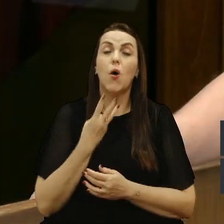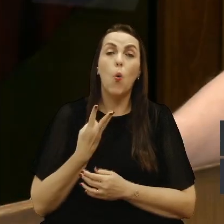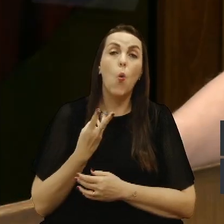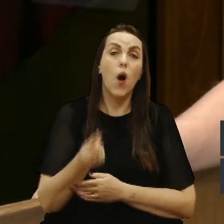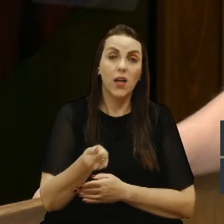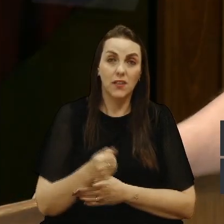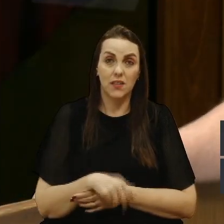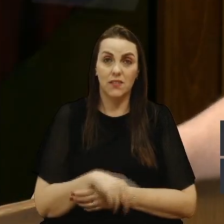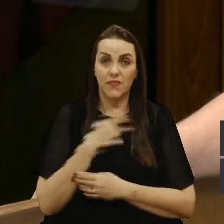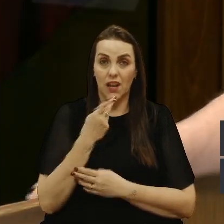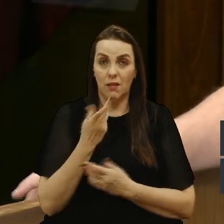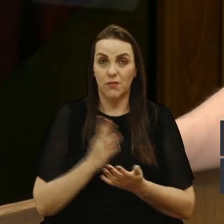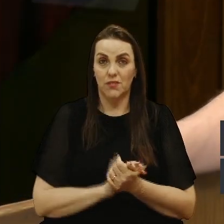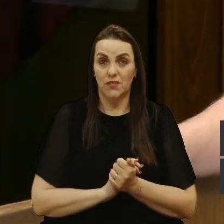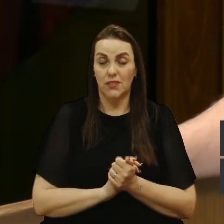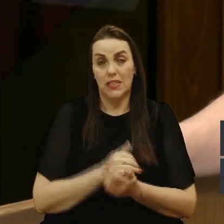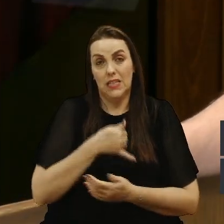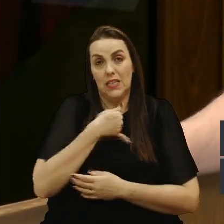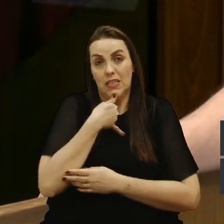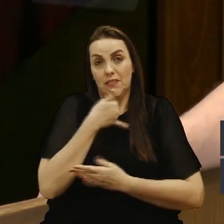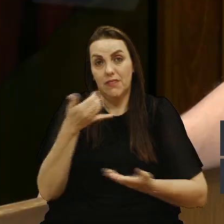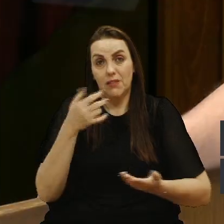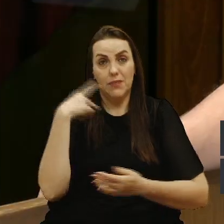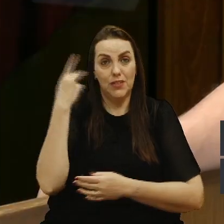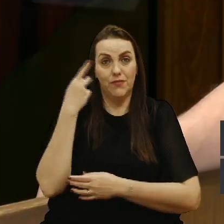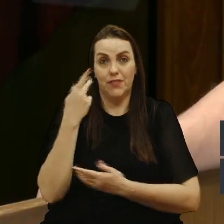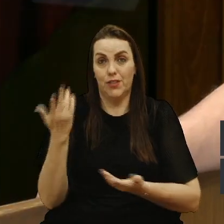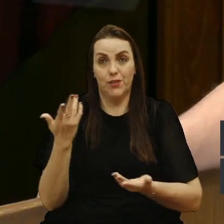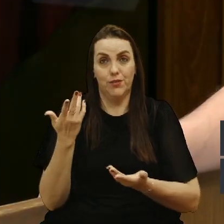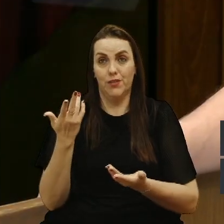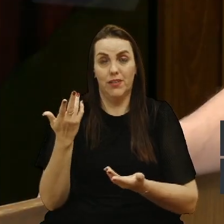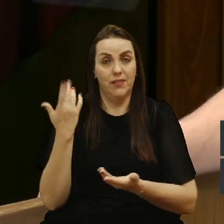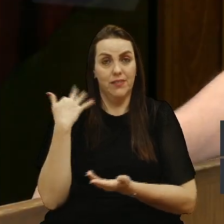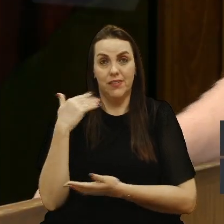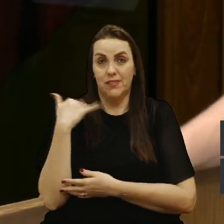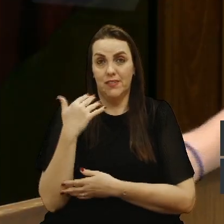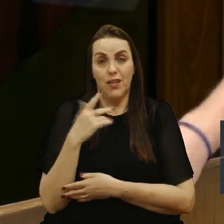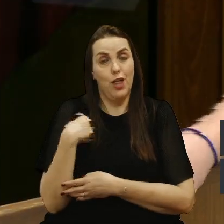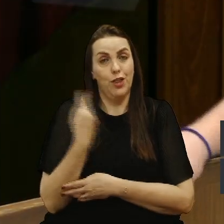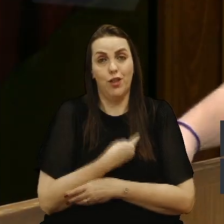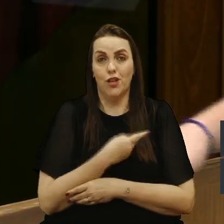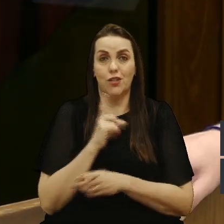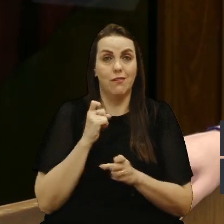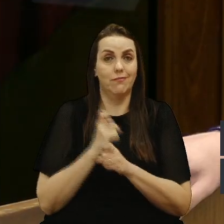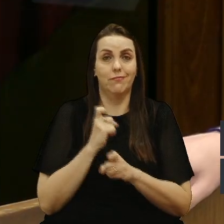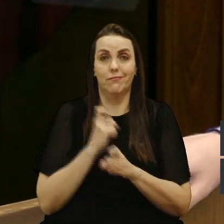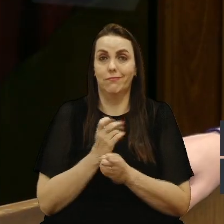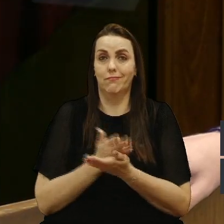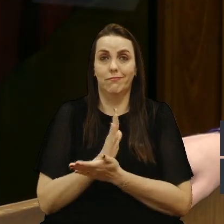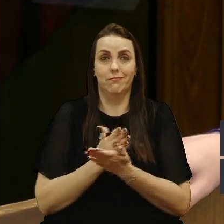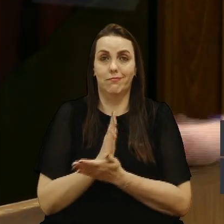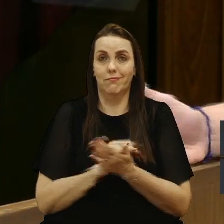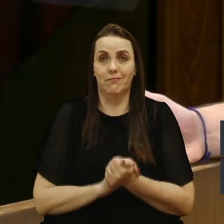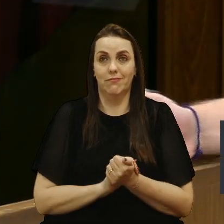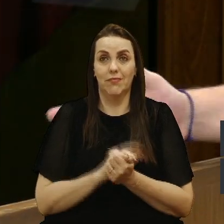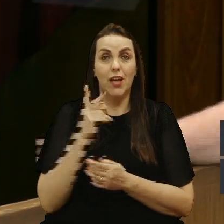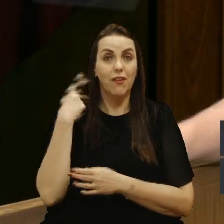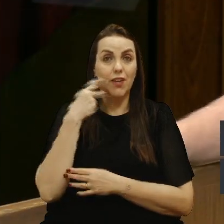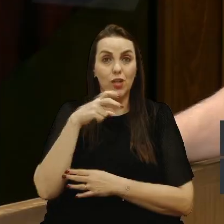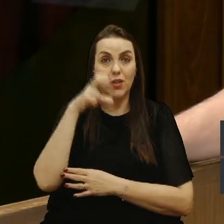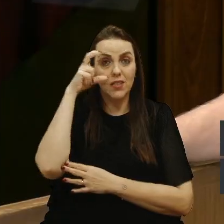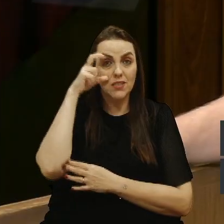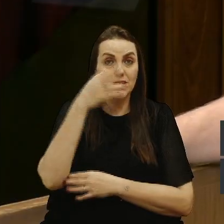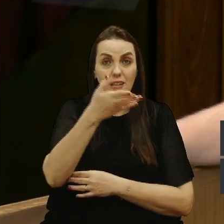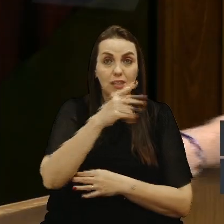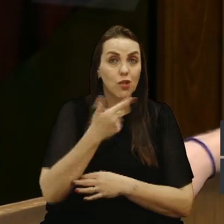vezes nós falamos? E, infelizmente, vereadora Andressa, as pessoas acham que nós estamos aqui para encher o saco. Vereadora Sandra não tinha previsão de compra